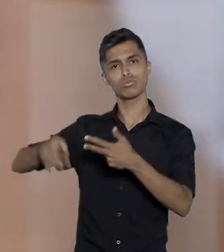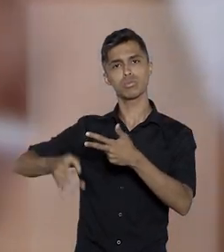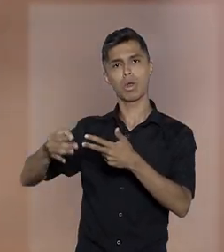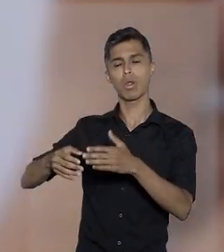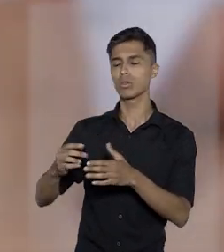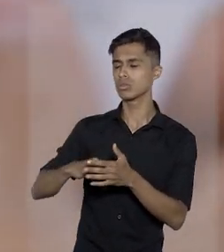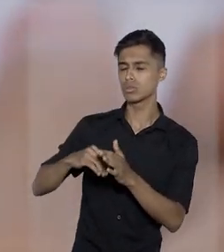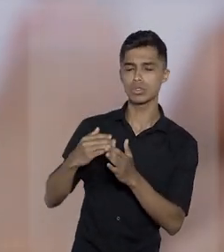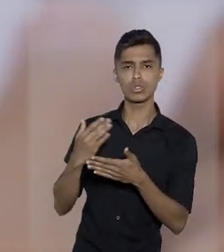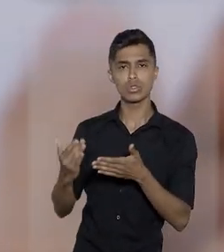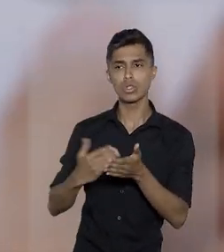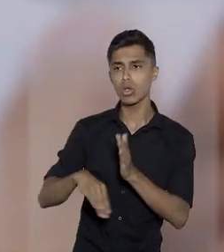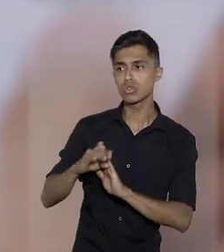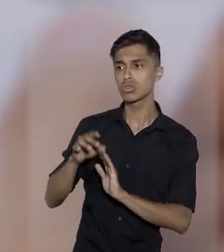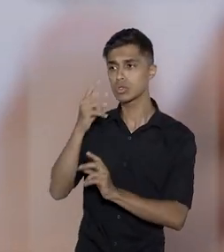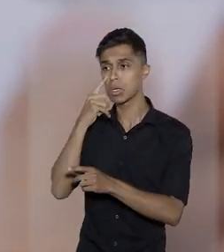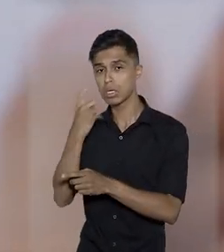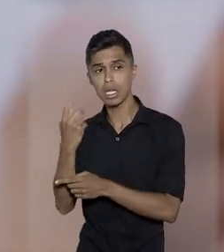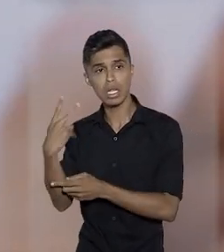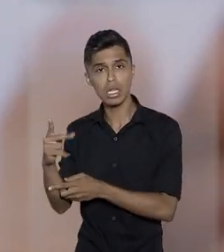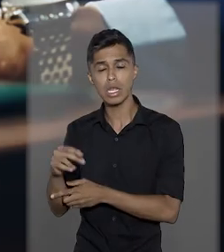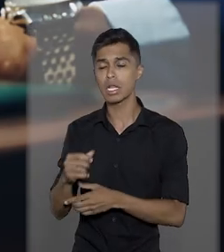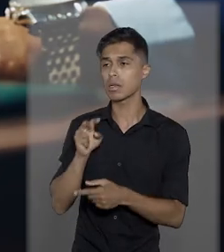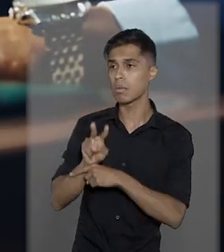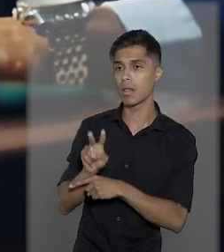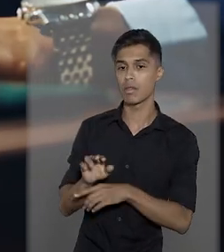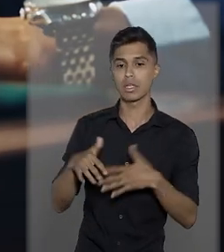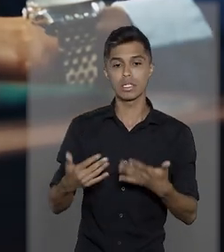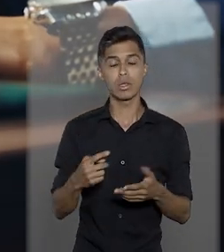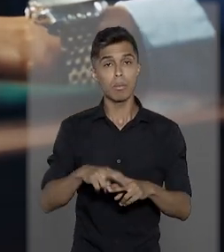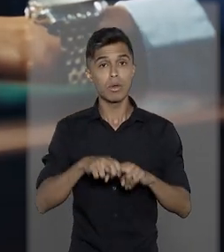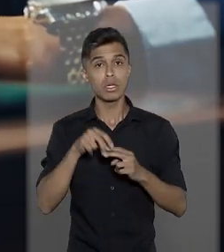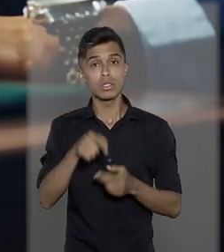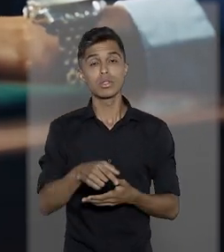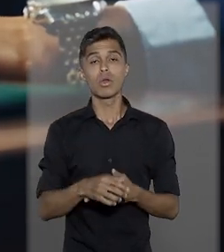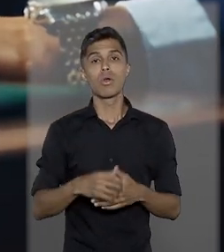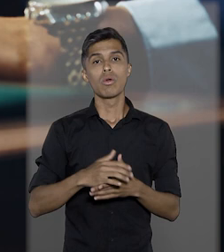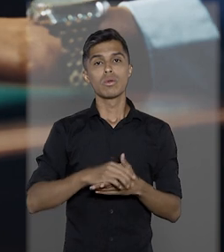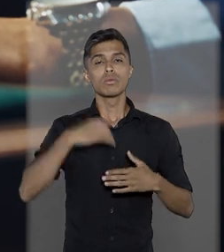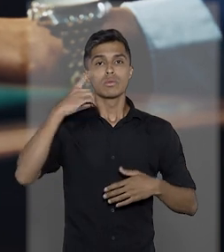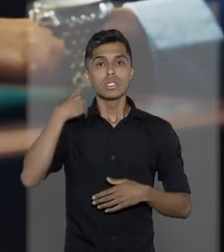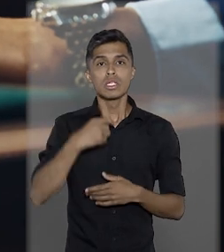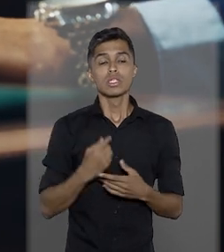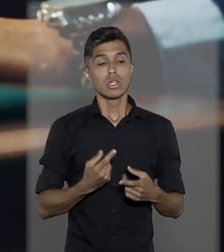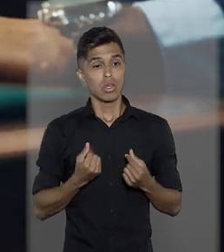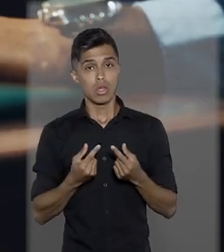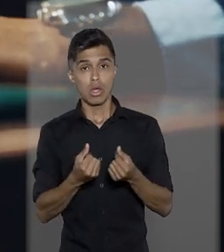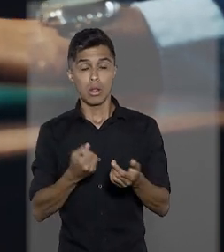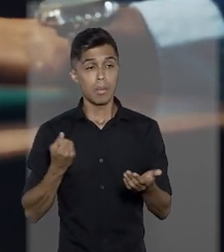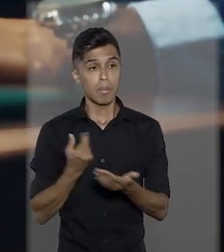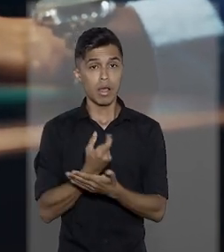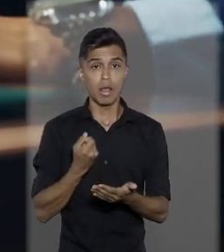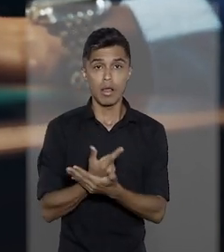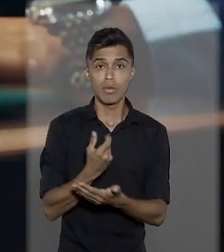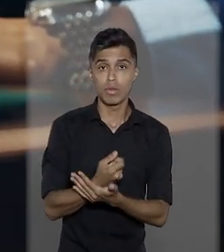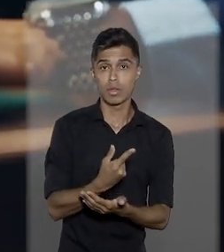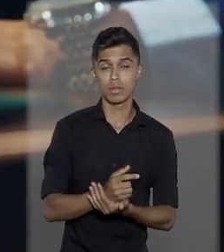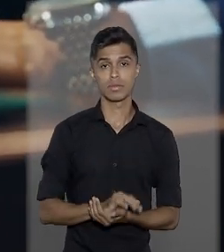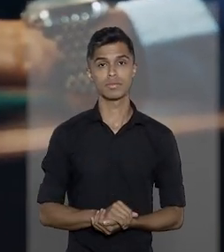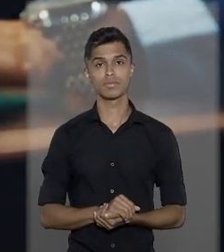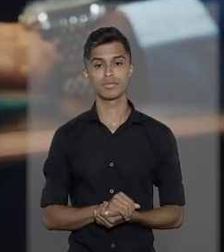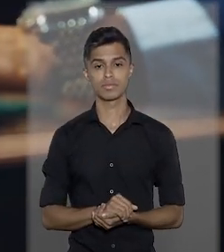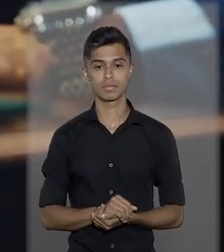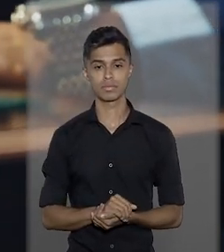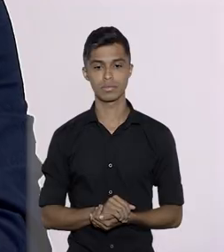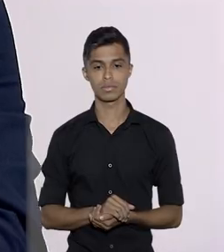defender judicialmente os interesses dos clientes por esse serviço os advogados São remunerados por meio dos honorários